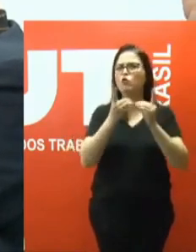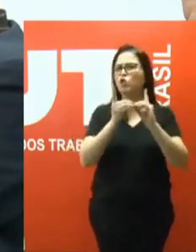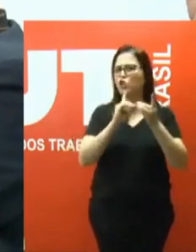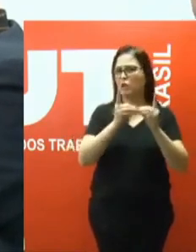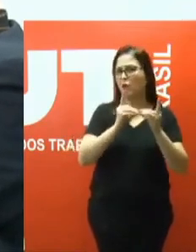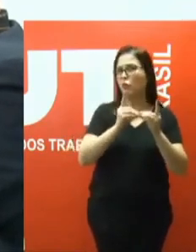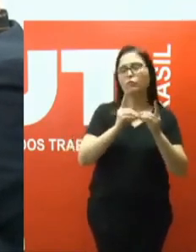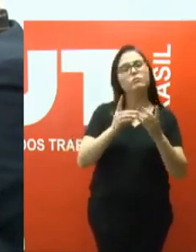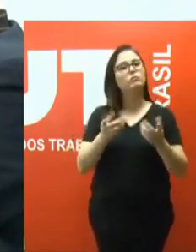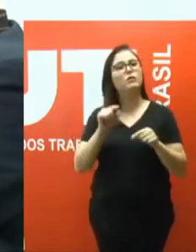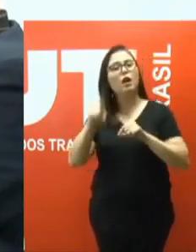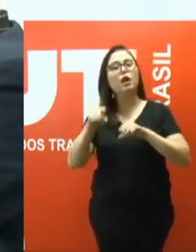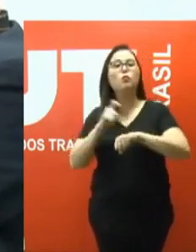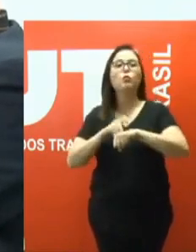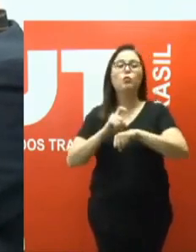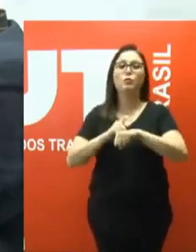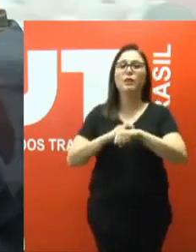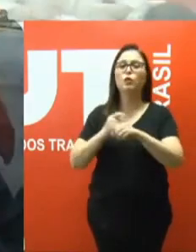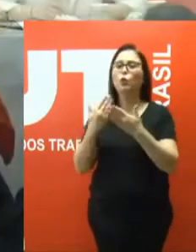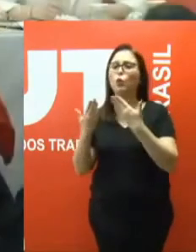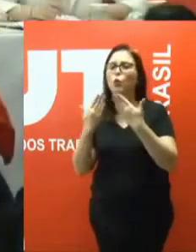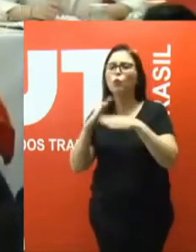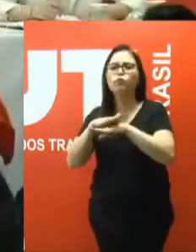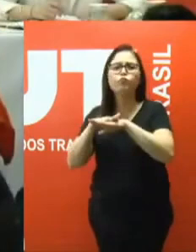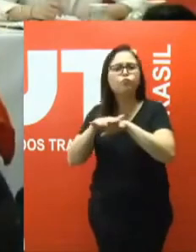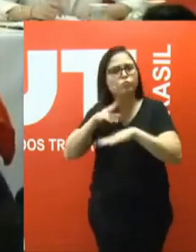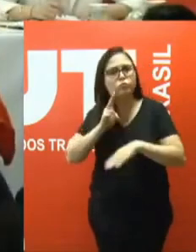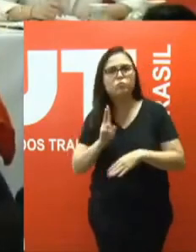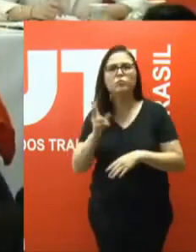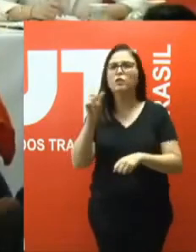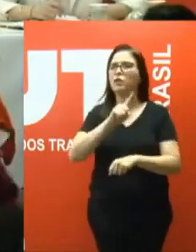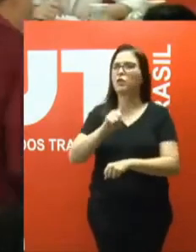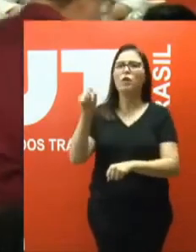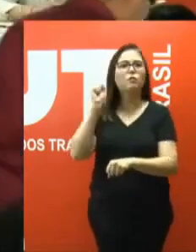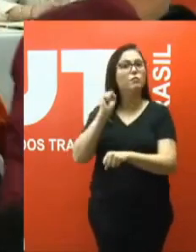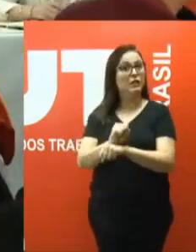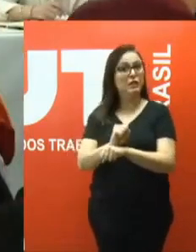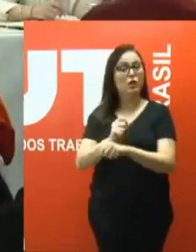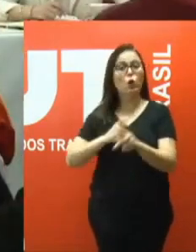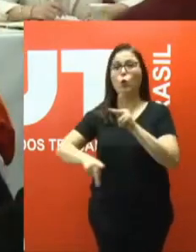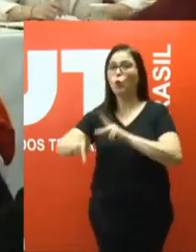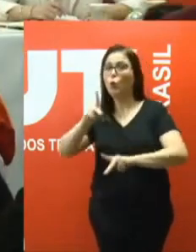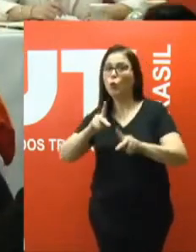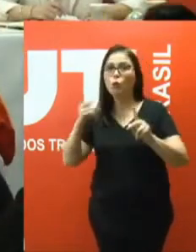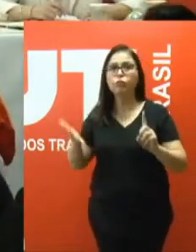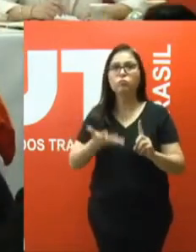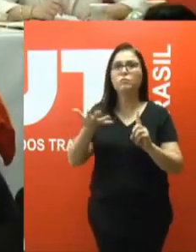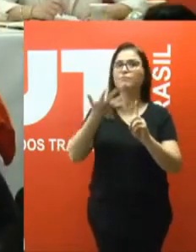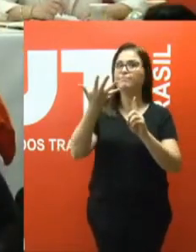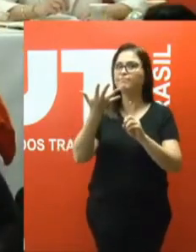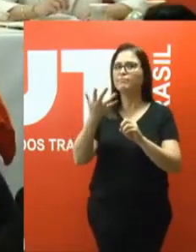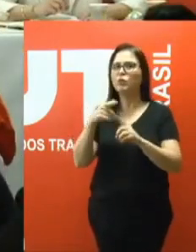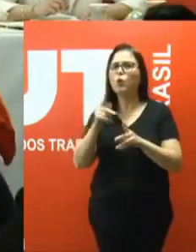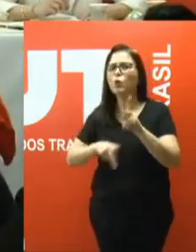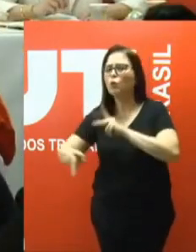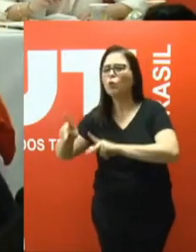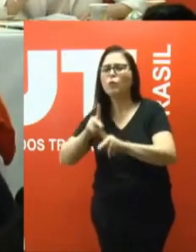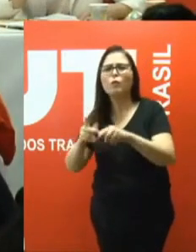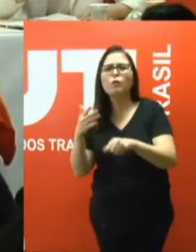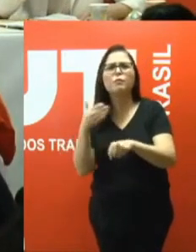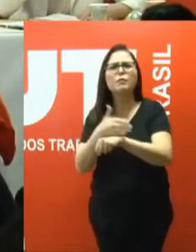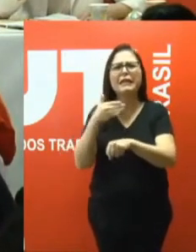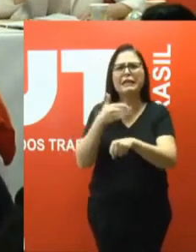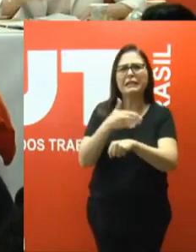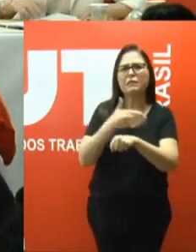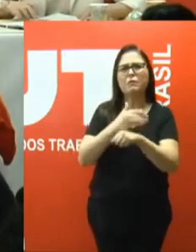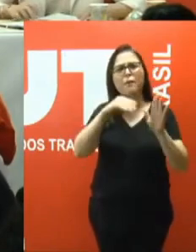de mobilização de base, de conversa permanente com o nosso povo, de incentivo, de colocar o nosso povo de